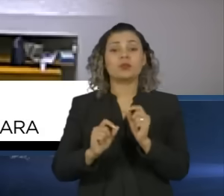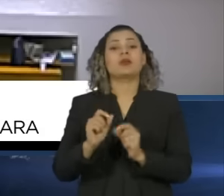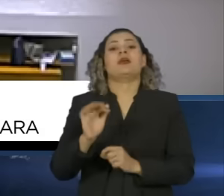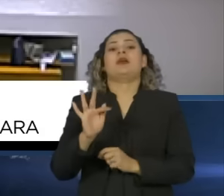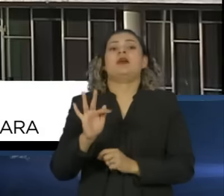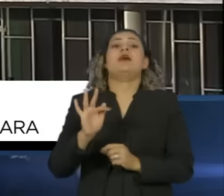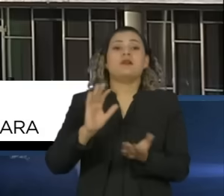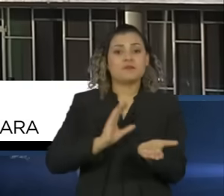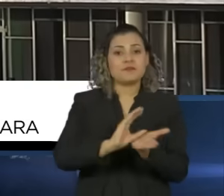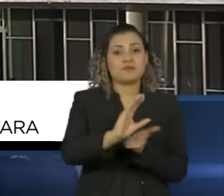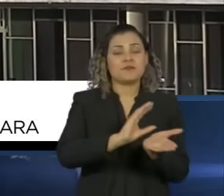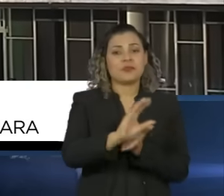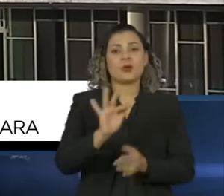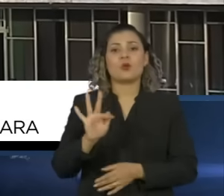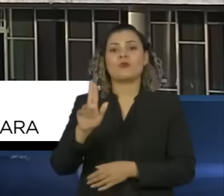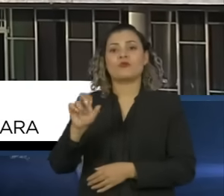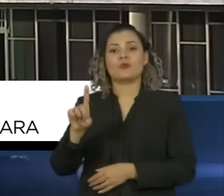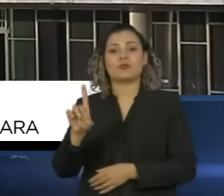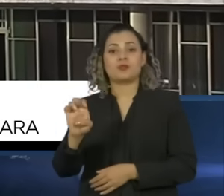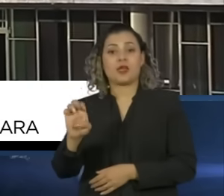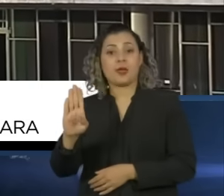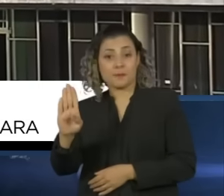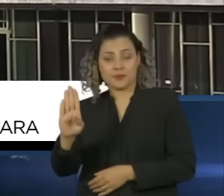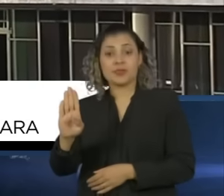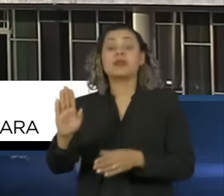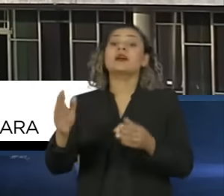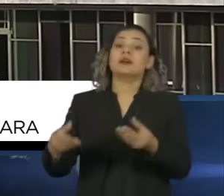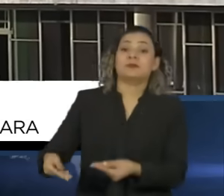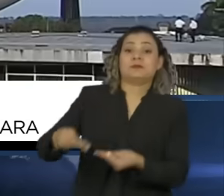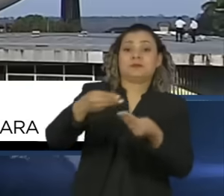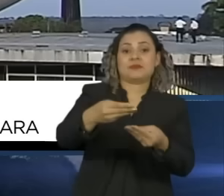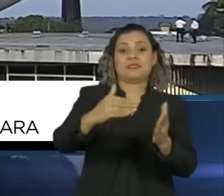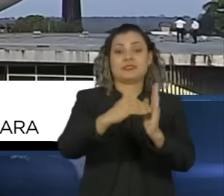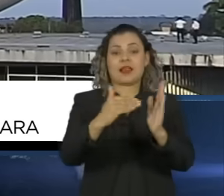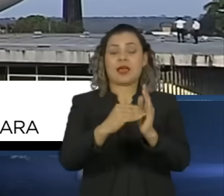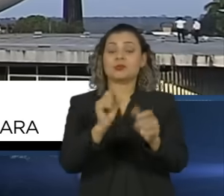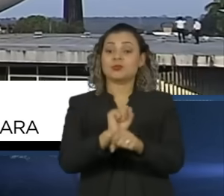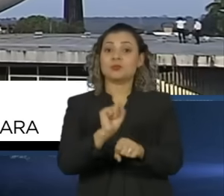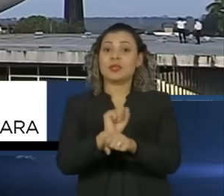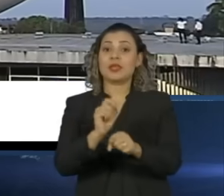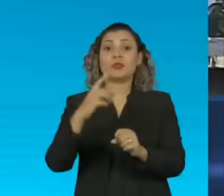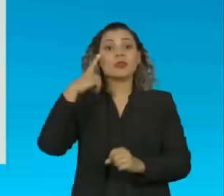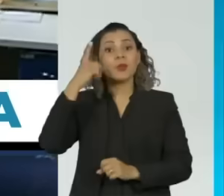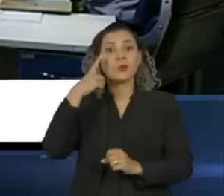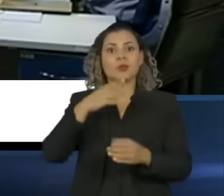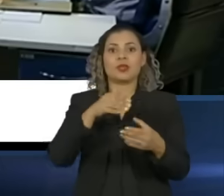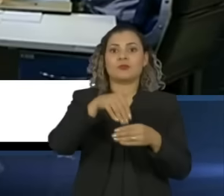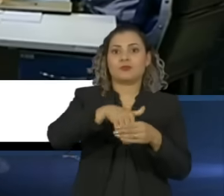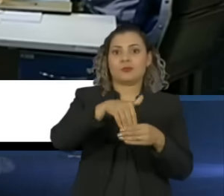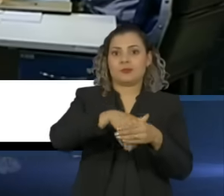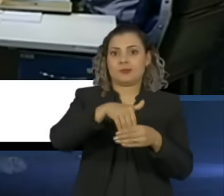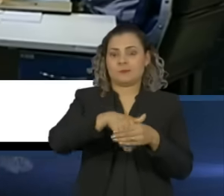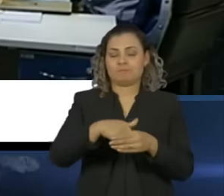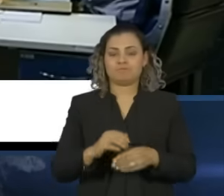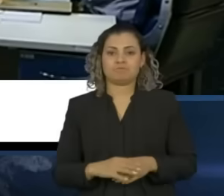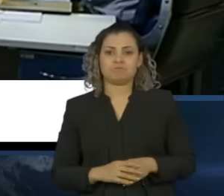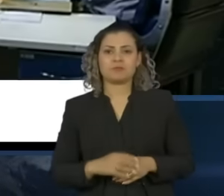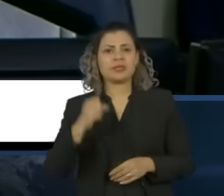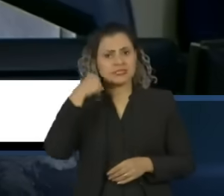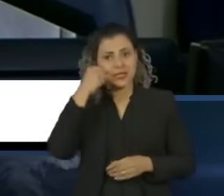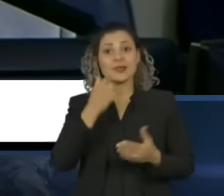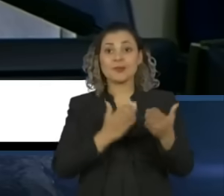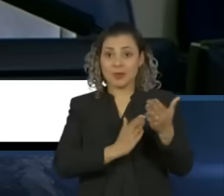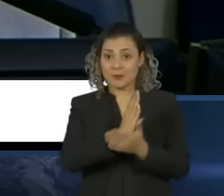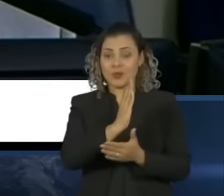da Educação Básica chega ao Senado, que deve confirmar proposta votada pelos deputados. Senadores